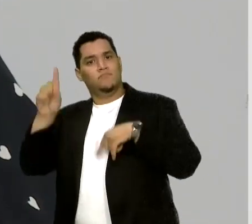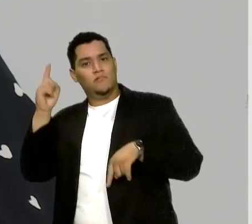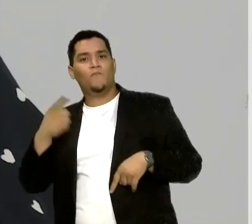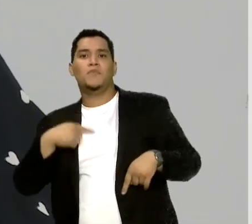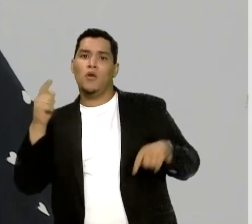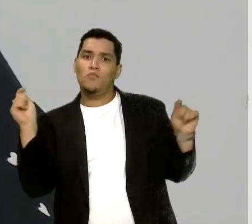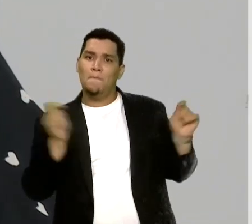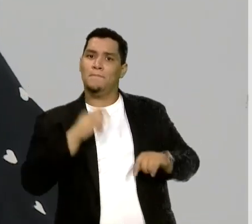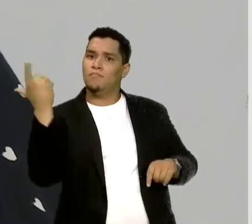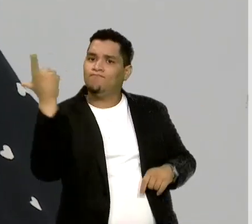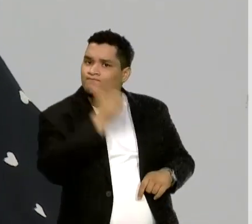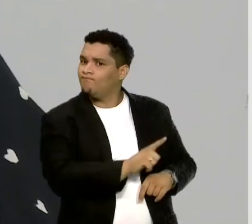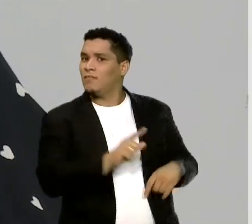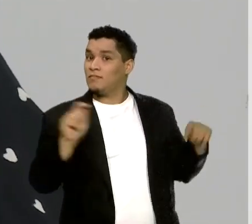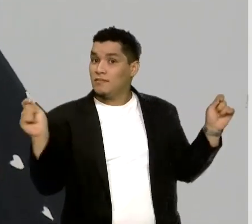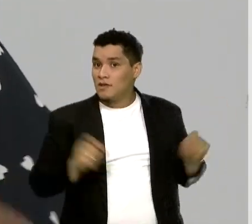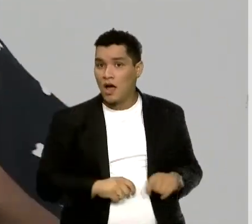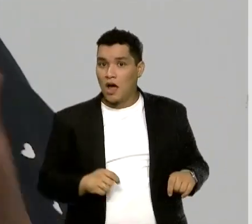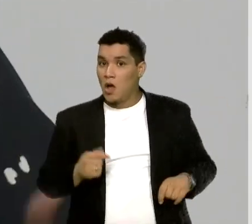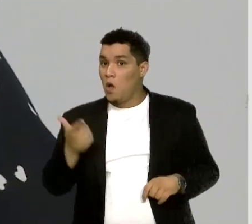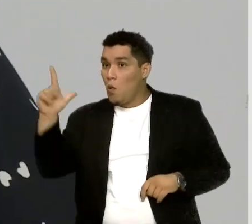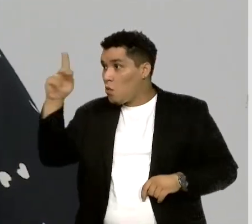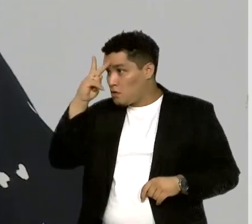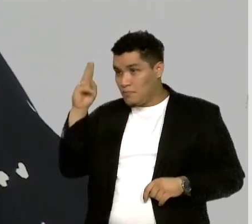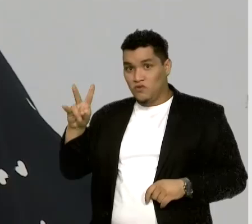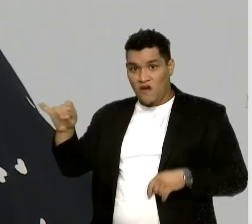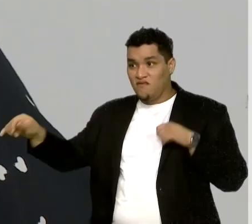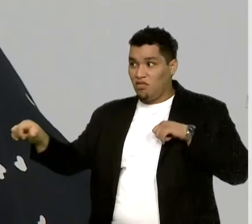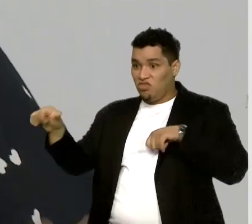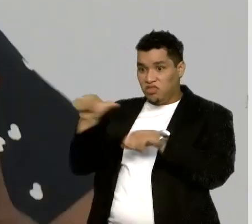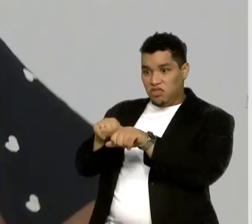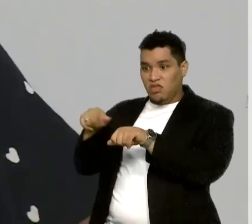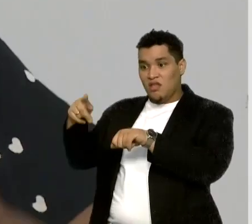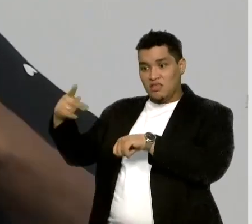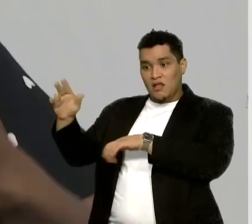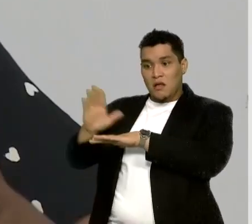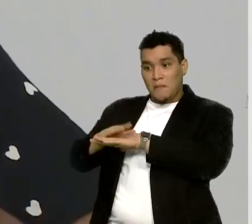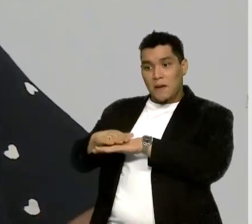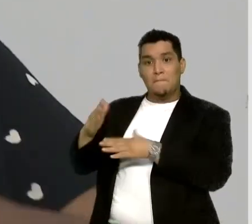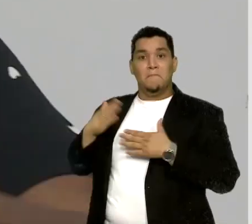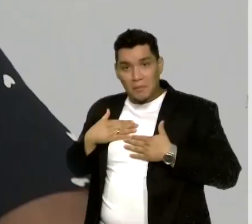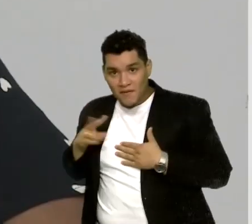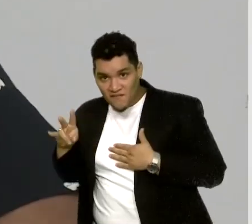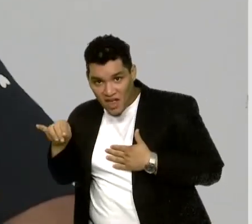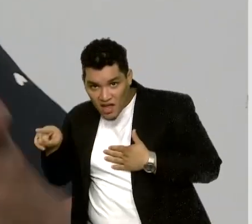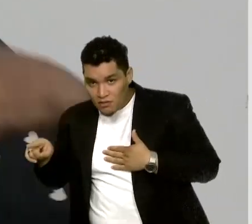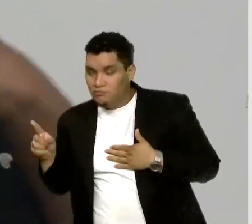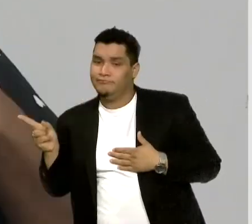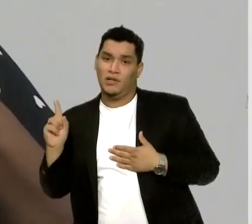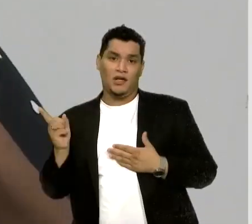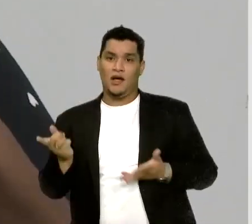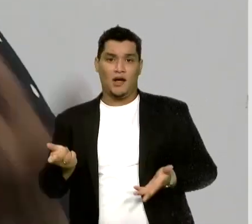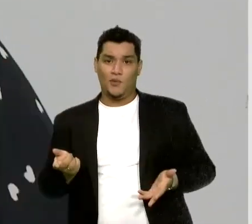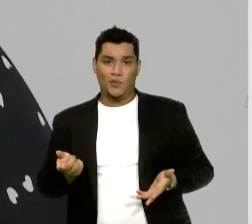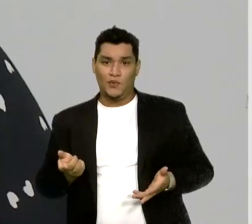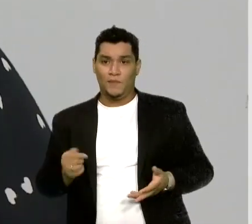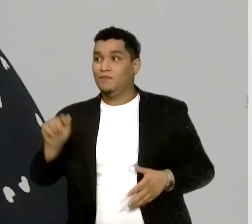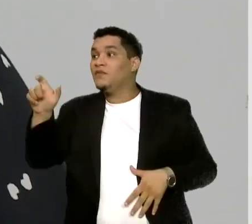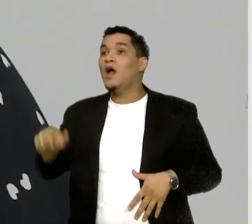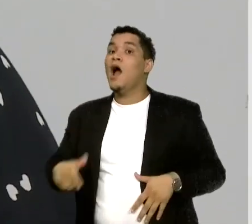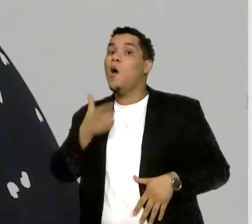vai fazer isso por ela. E a gente tem que se amar. Eu não posso amar um homem antes que me